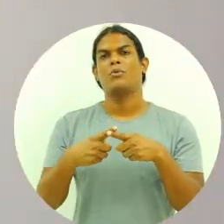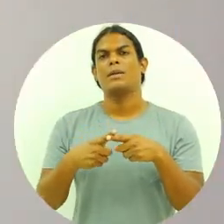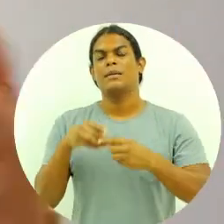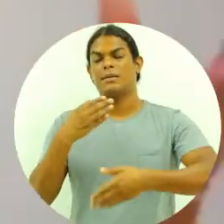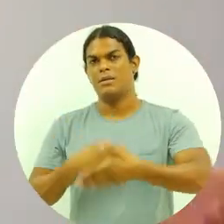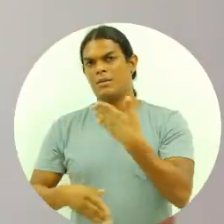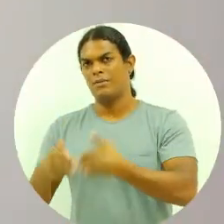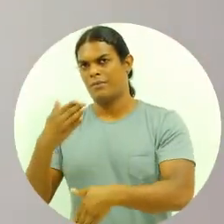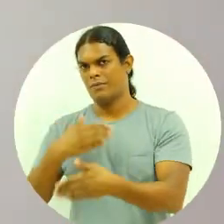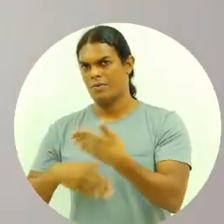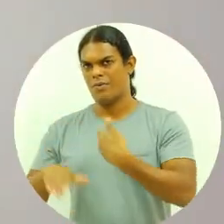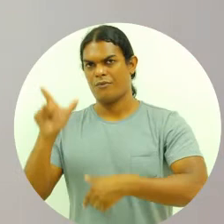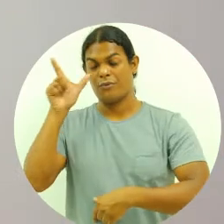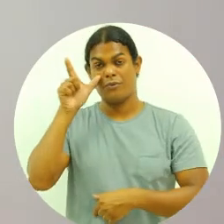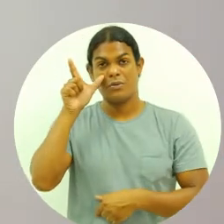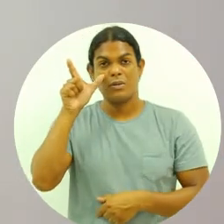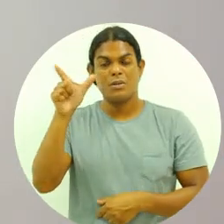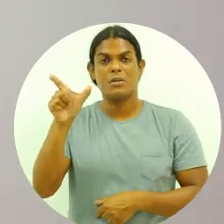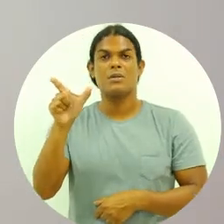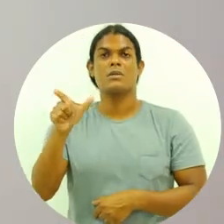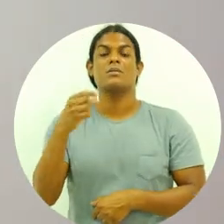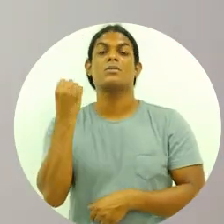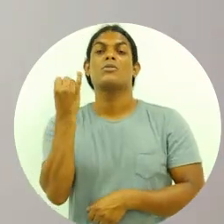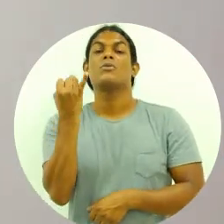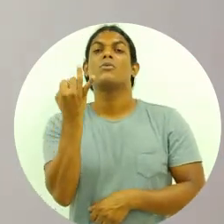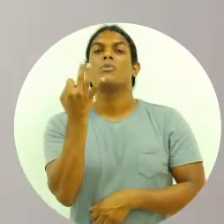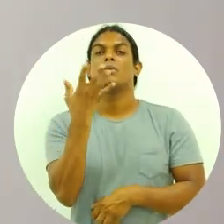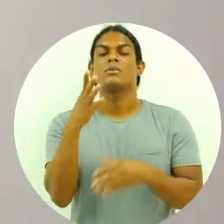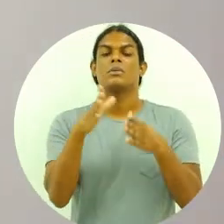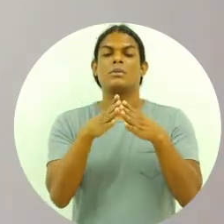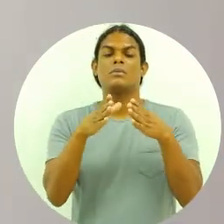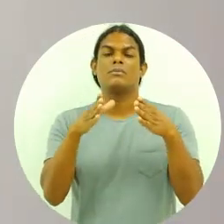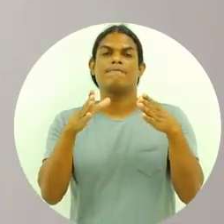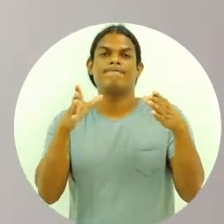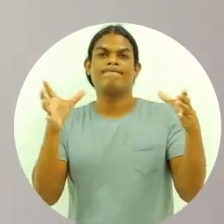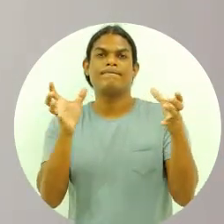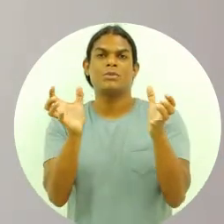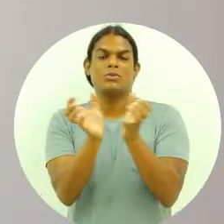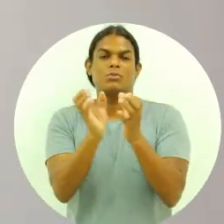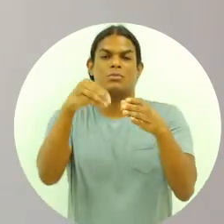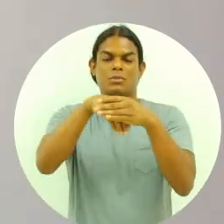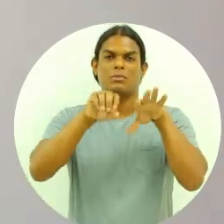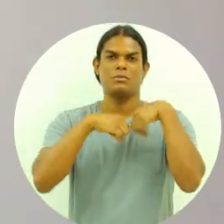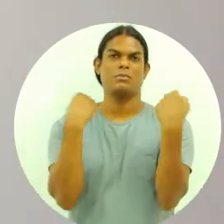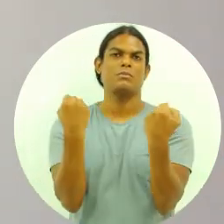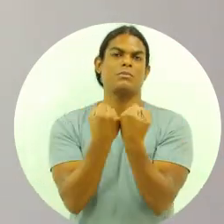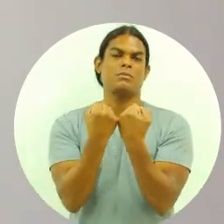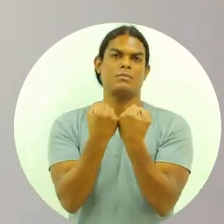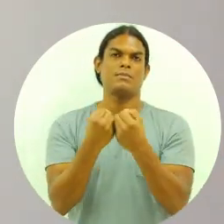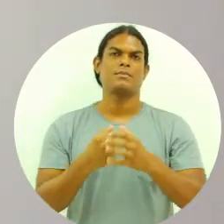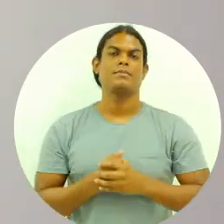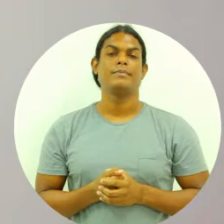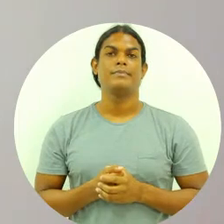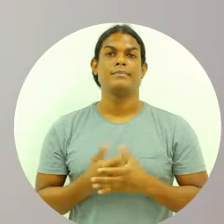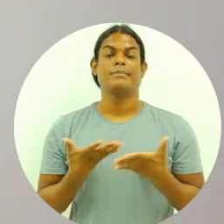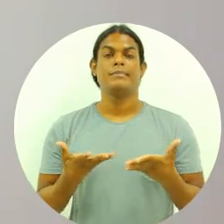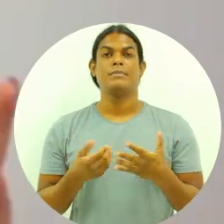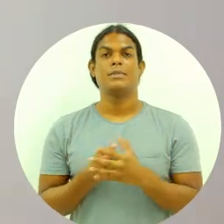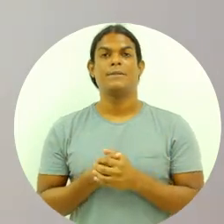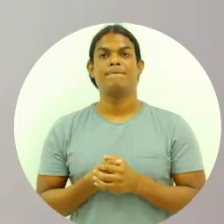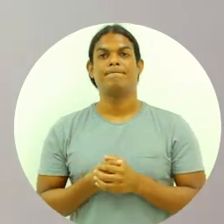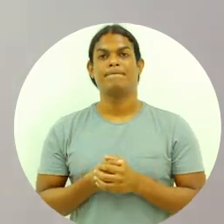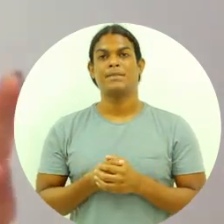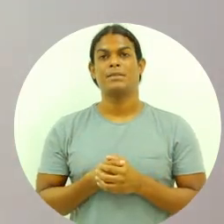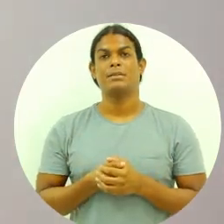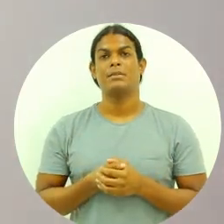estar representando um número maior de pessoas. Bem, feitas essas considerações, nós acreditamos que